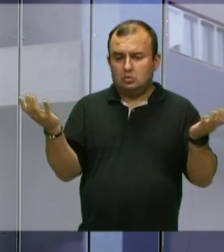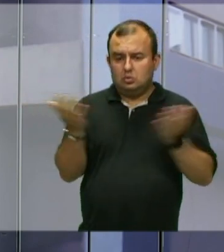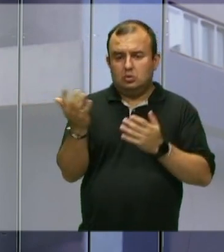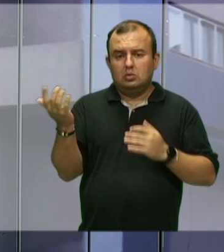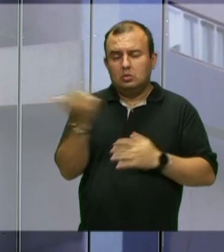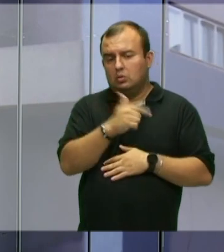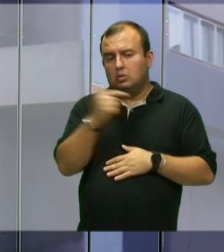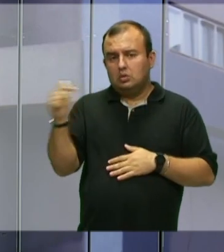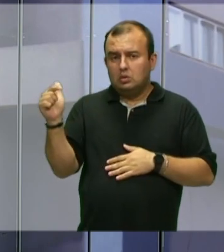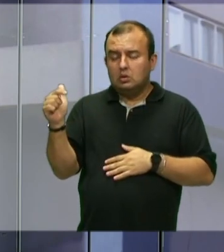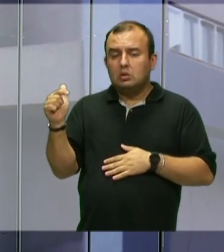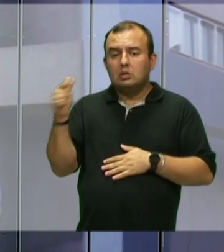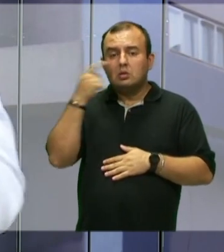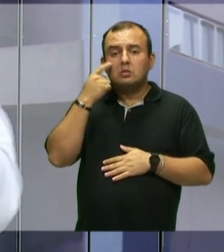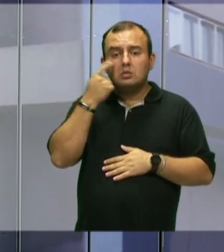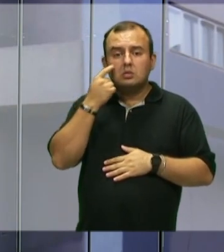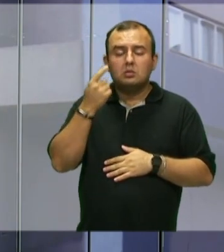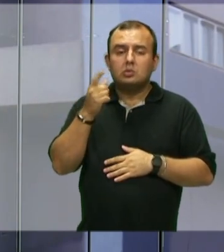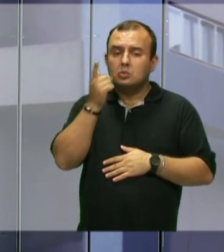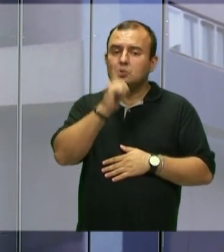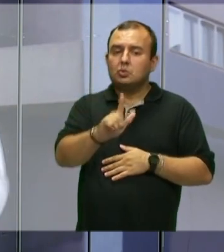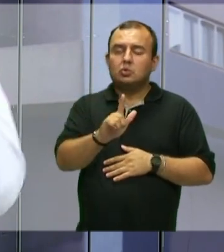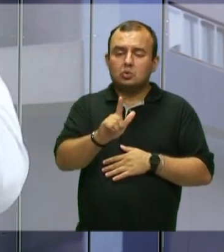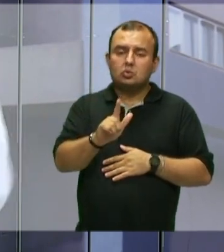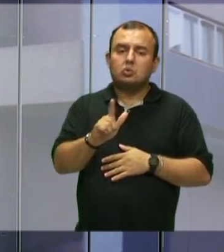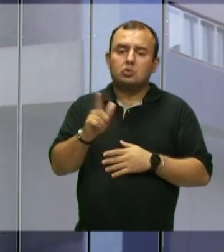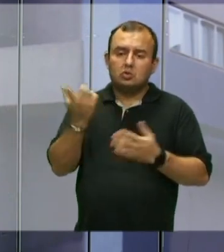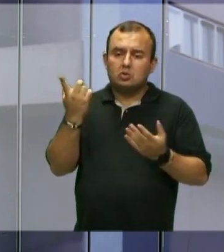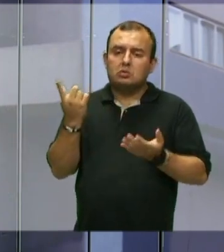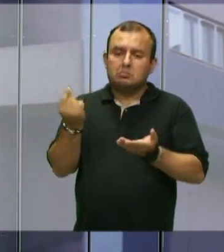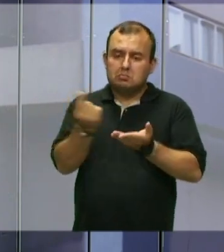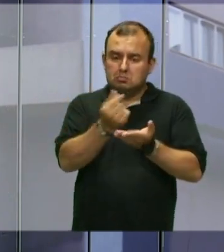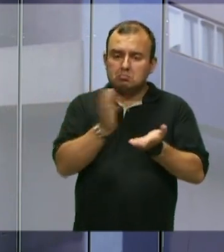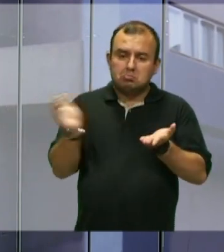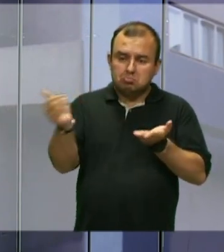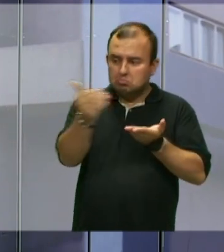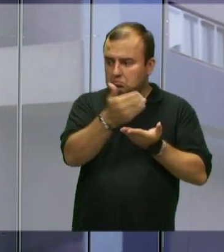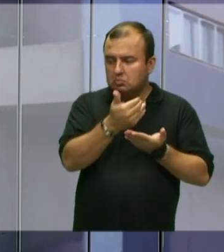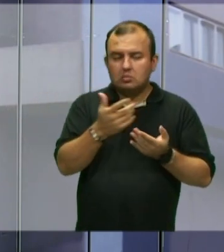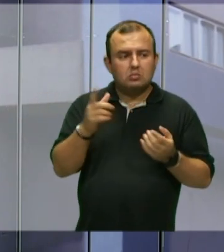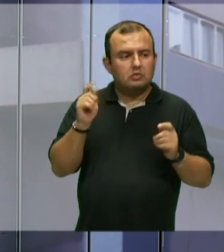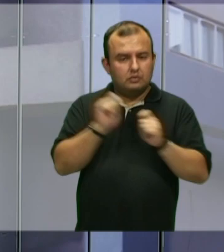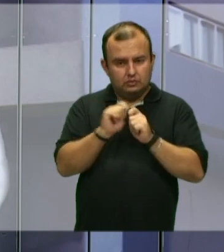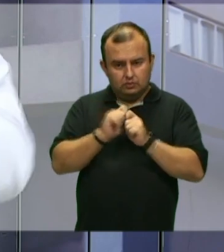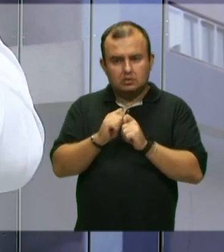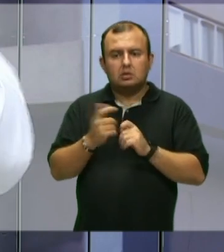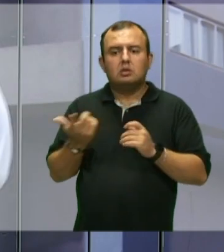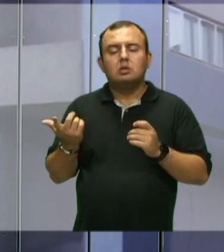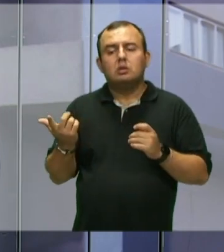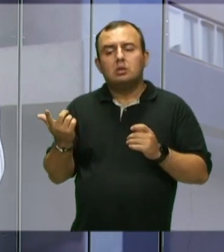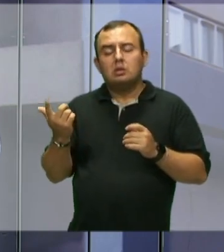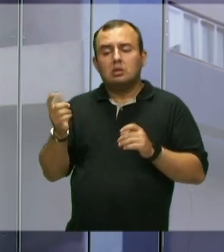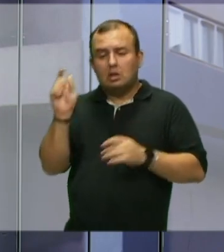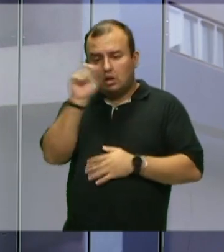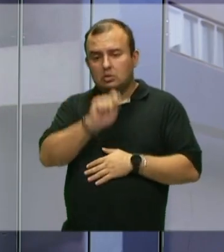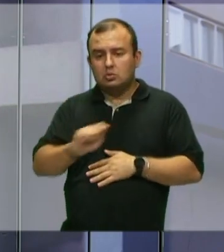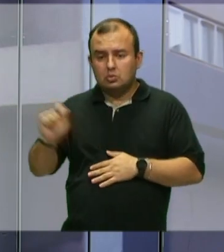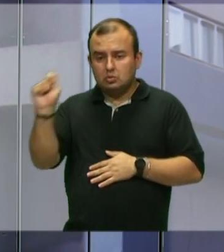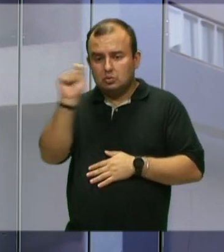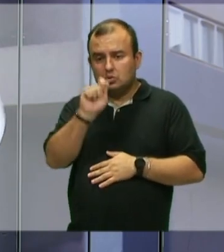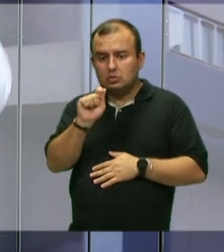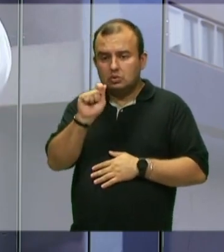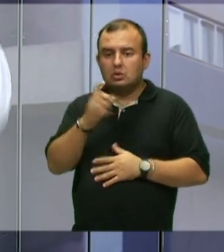eles dependem para poder agariar mais recursos, para poder fazer com que essa associação